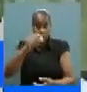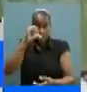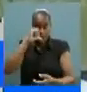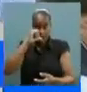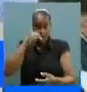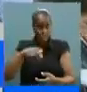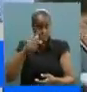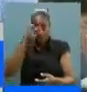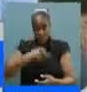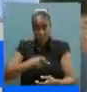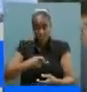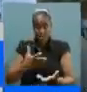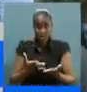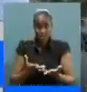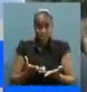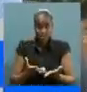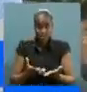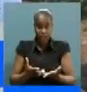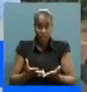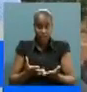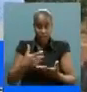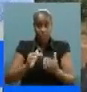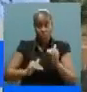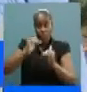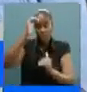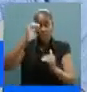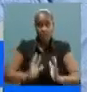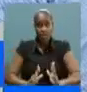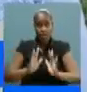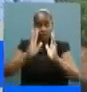fica exposta para aumentar a evaporação.